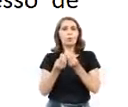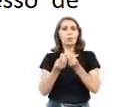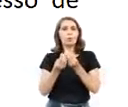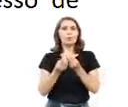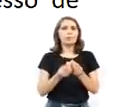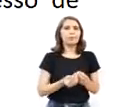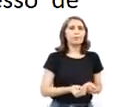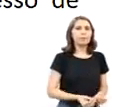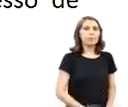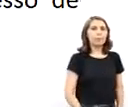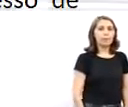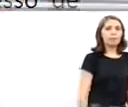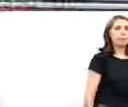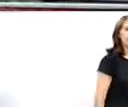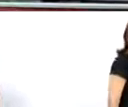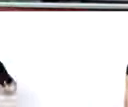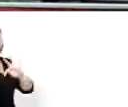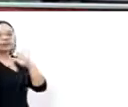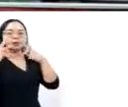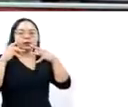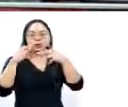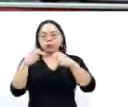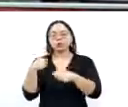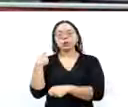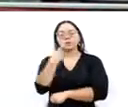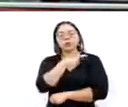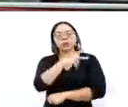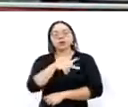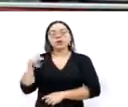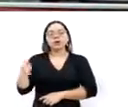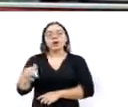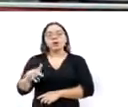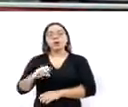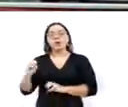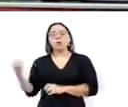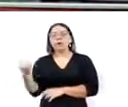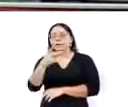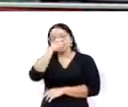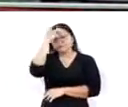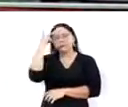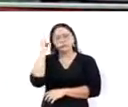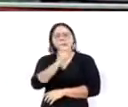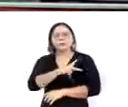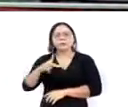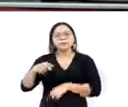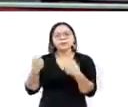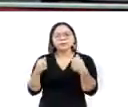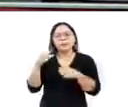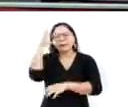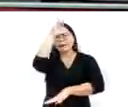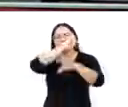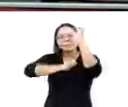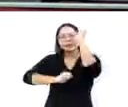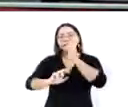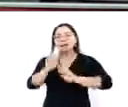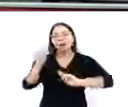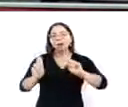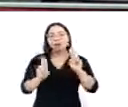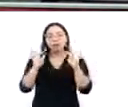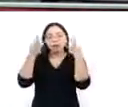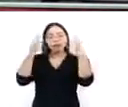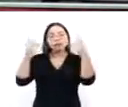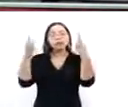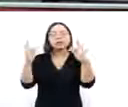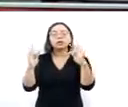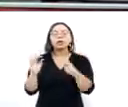outro, tudo isso nos provocou como educadores. Quantos educadores tiveram que aprender a utilizar